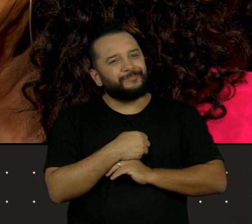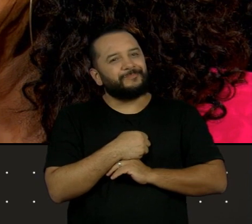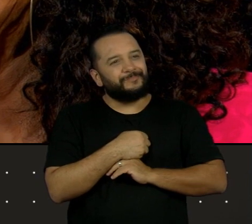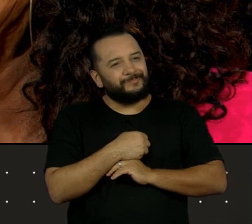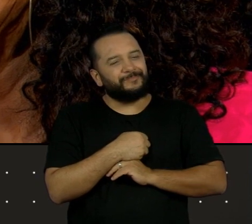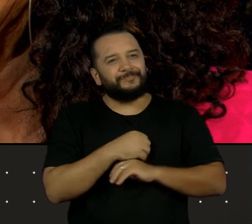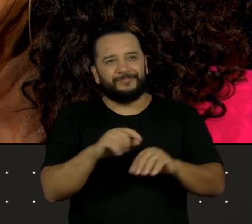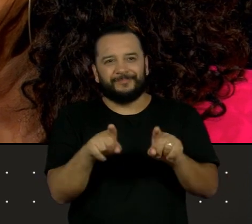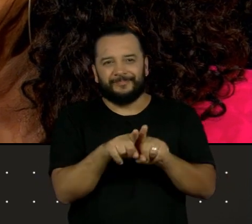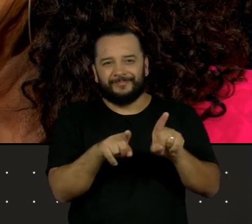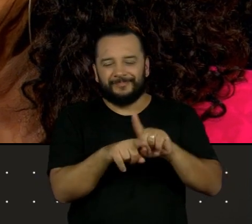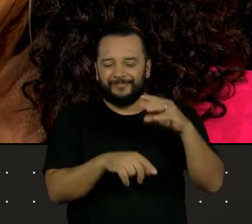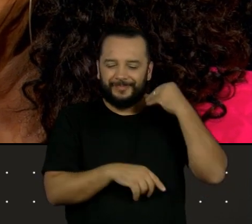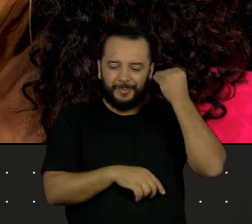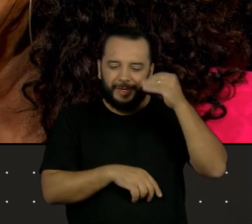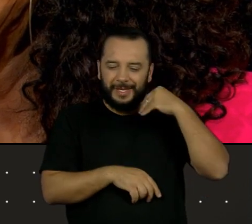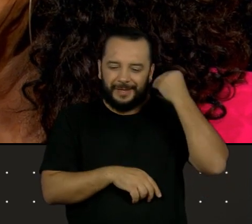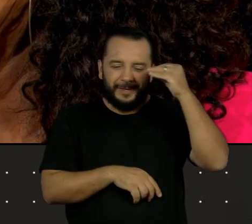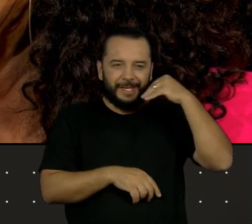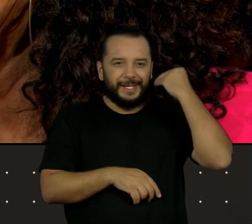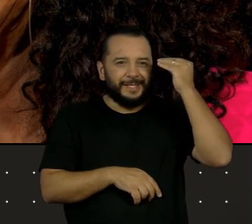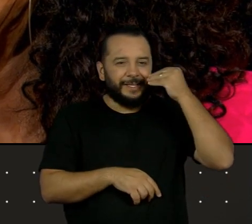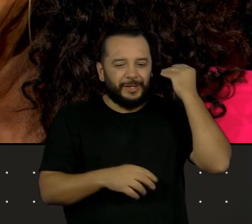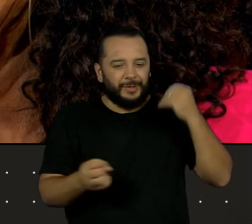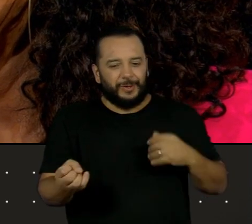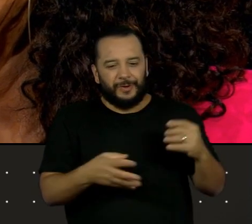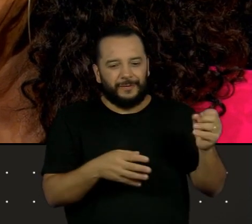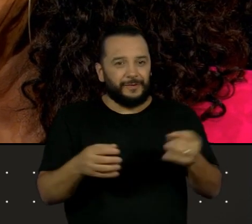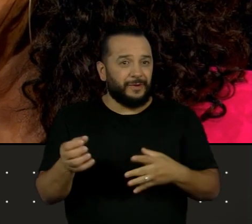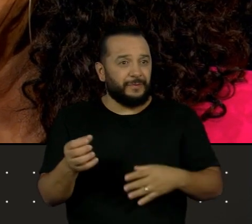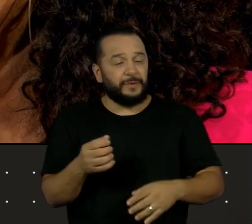também experimenta, não tem medo.